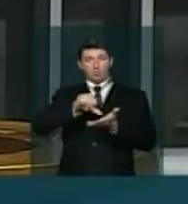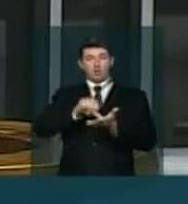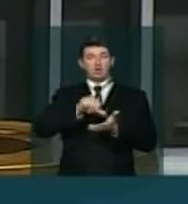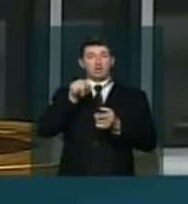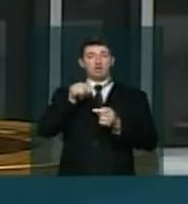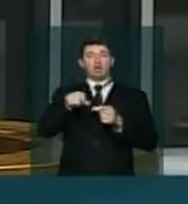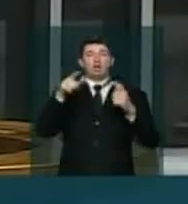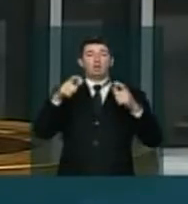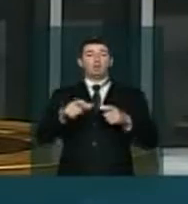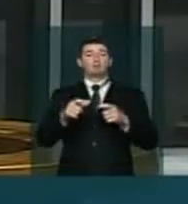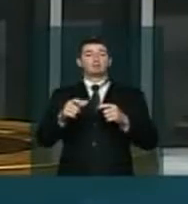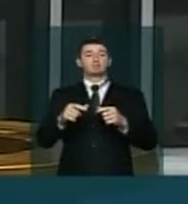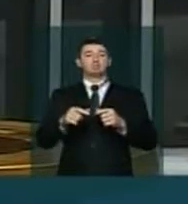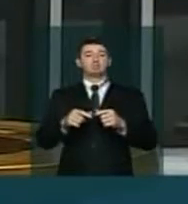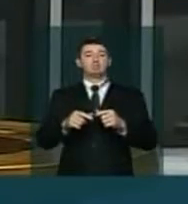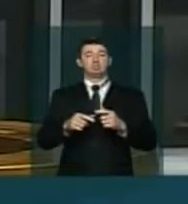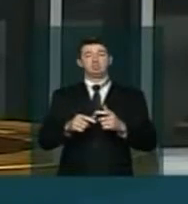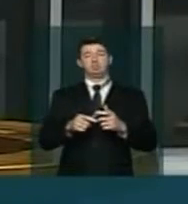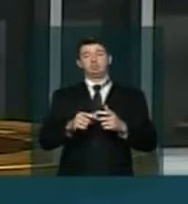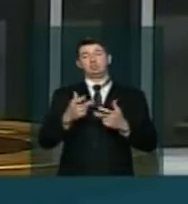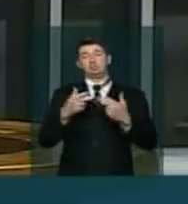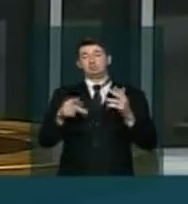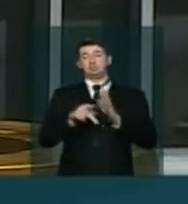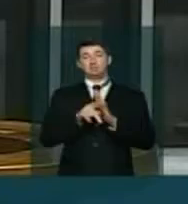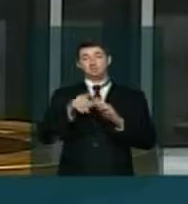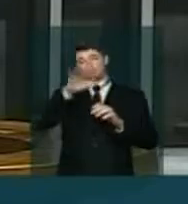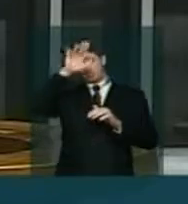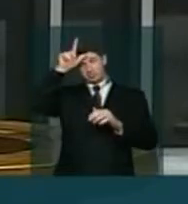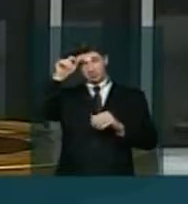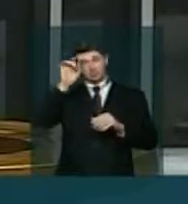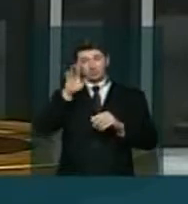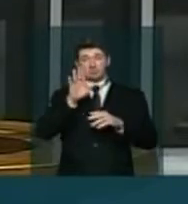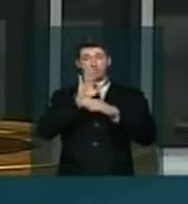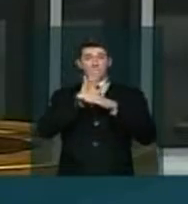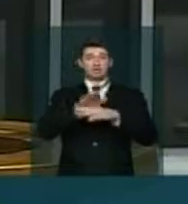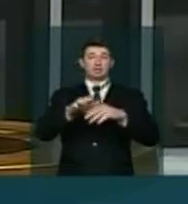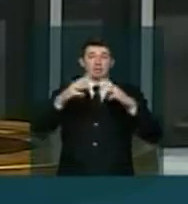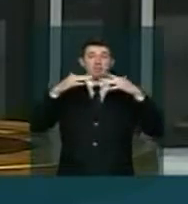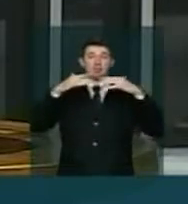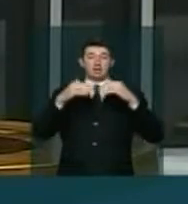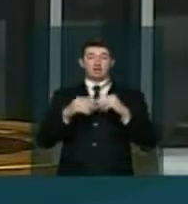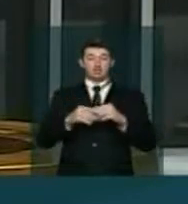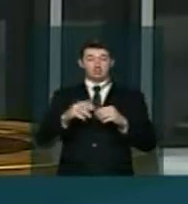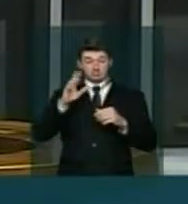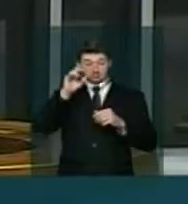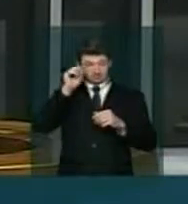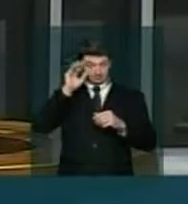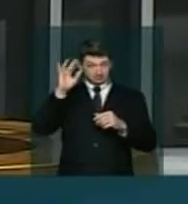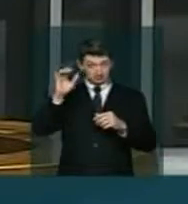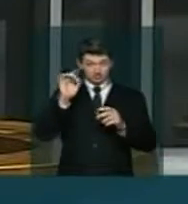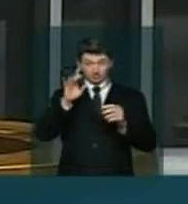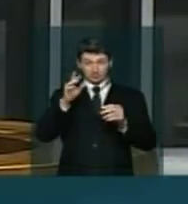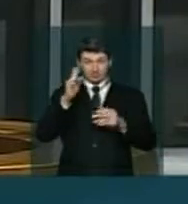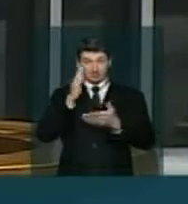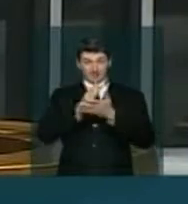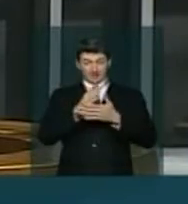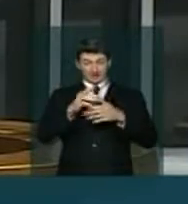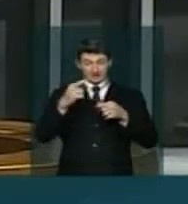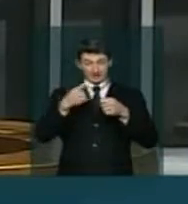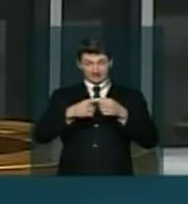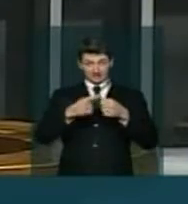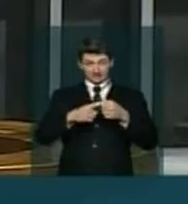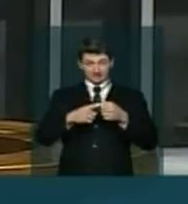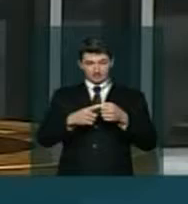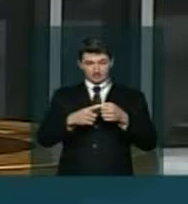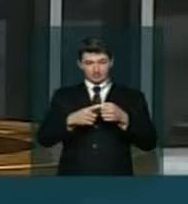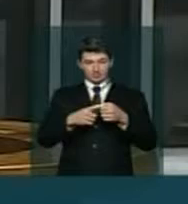de ilha, nem para o estado do Amazonas, para atender a cidade de Manaus, e pasme, acredito que parte da cidade de Manaus